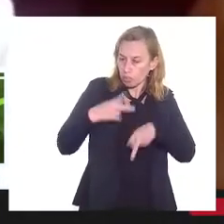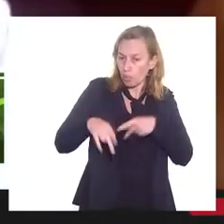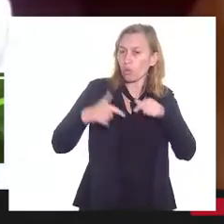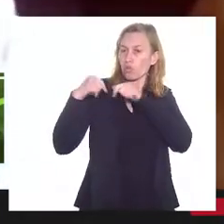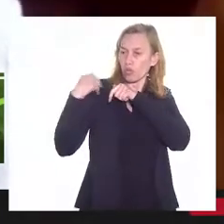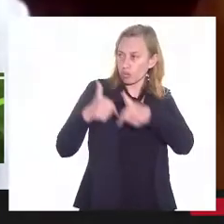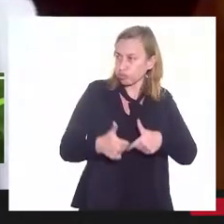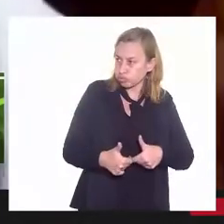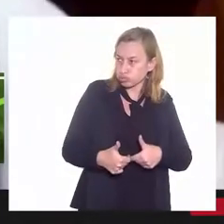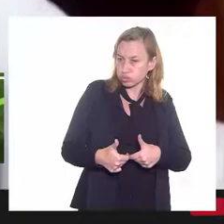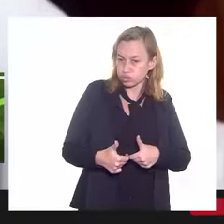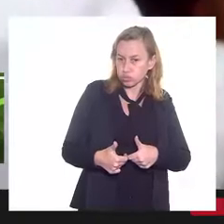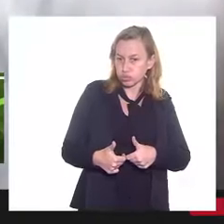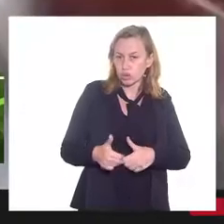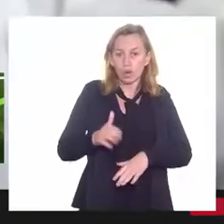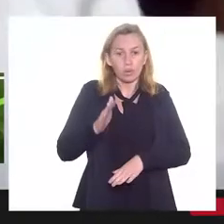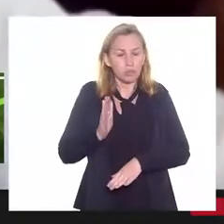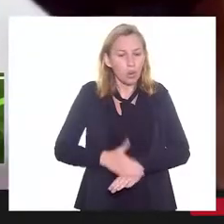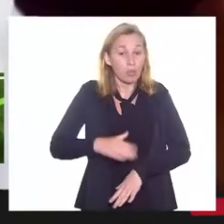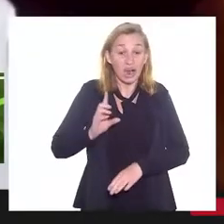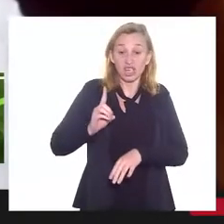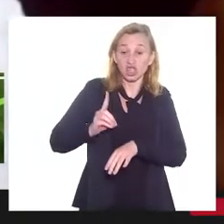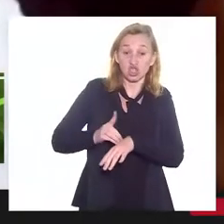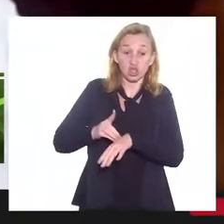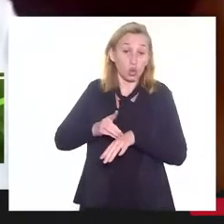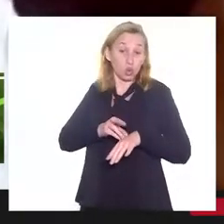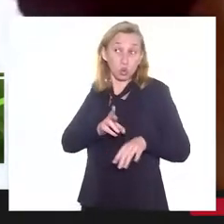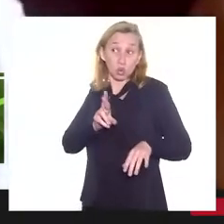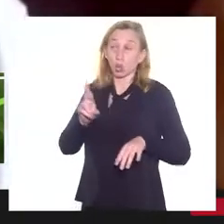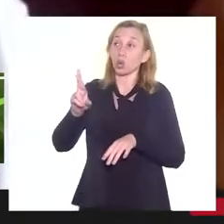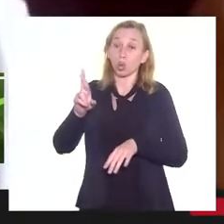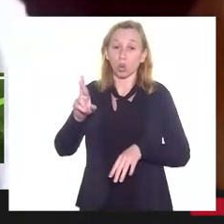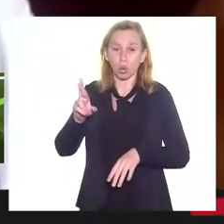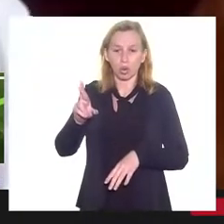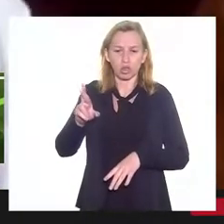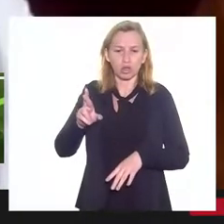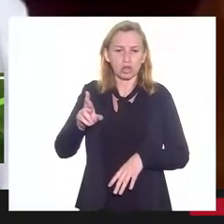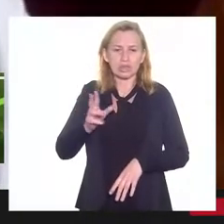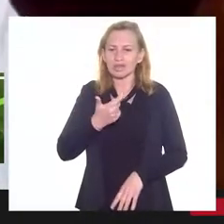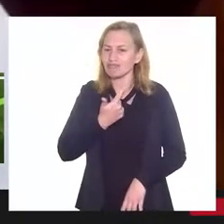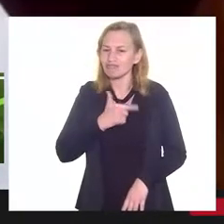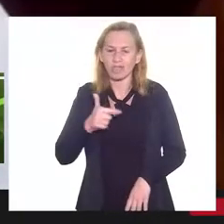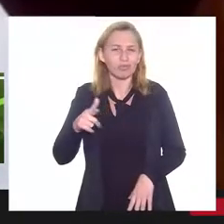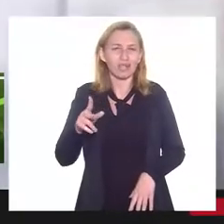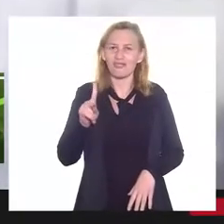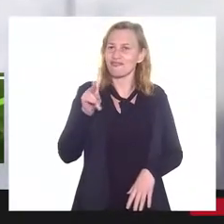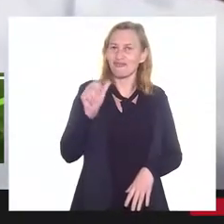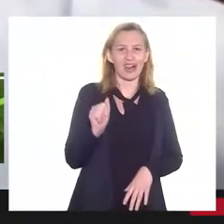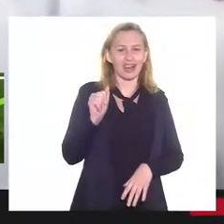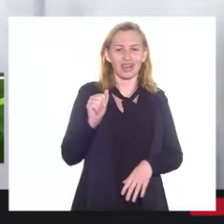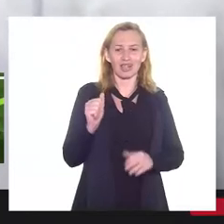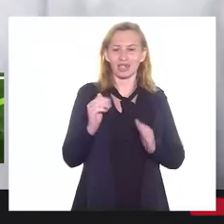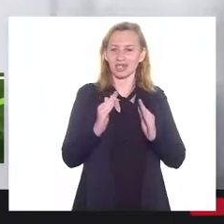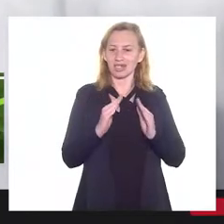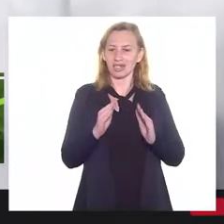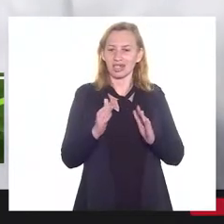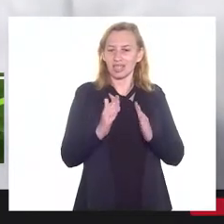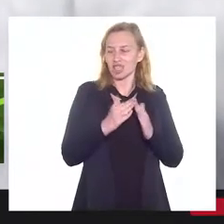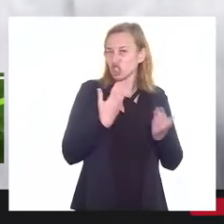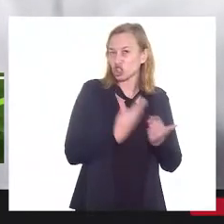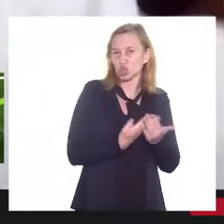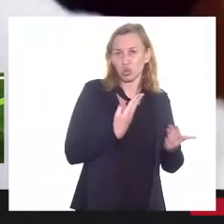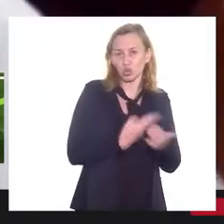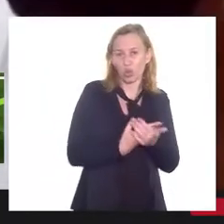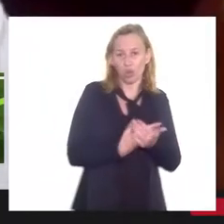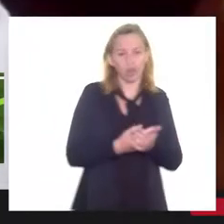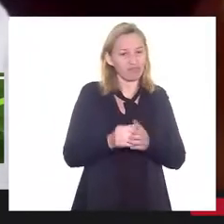matriz africana por mais Doutor que seja não tem vaga em escola é